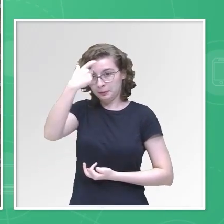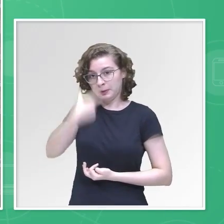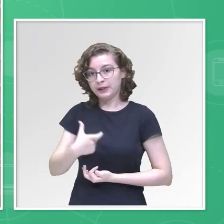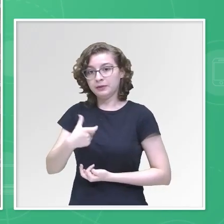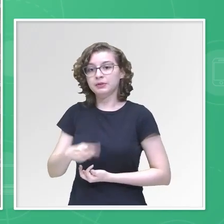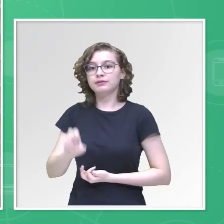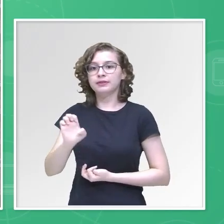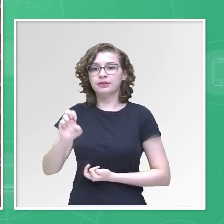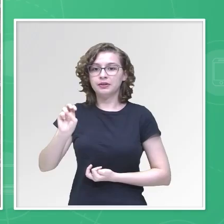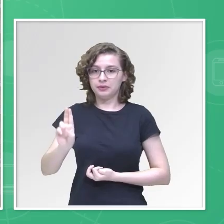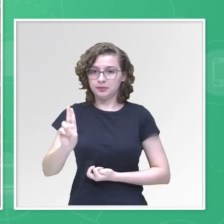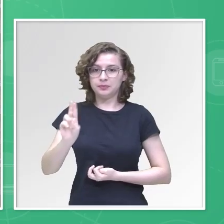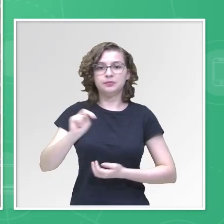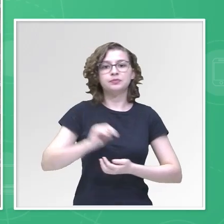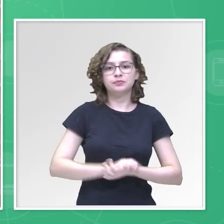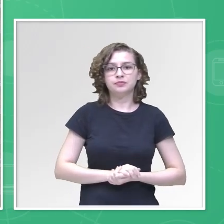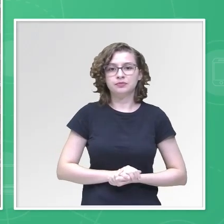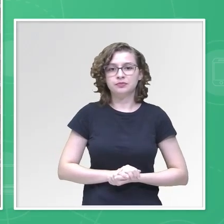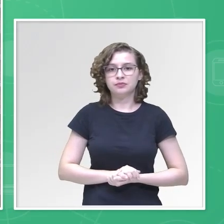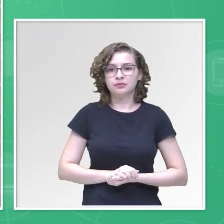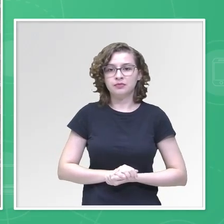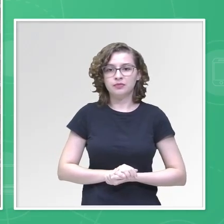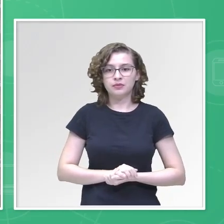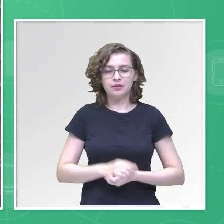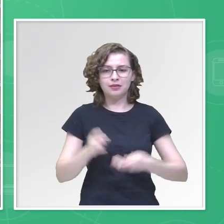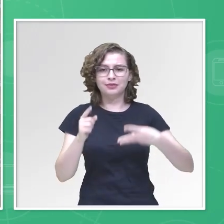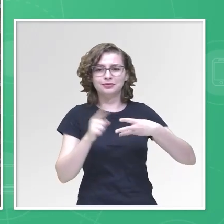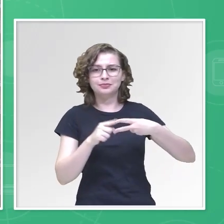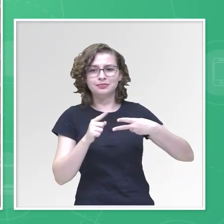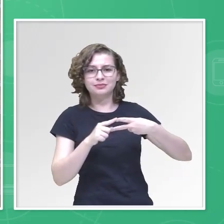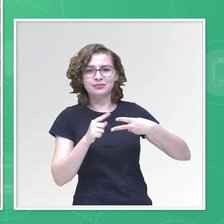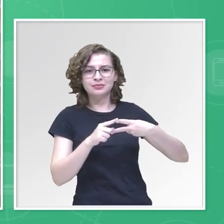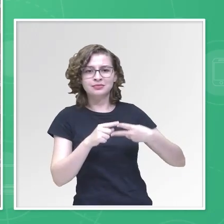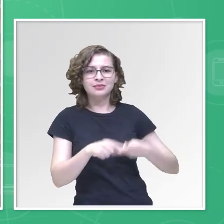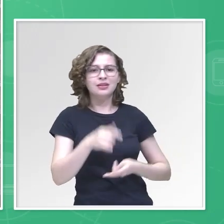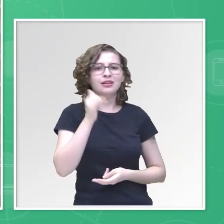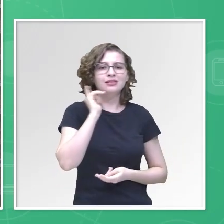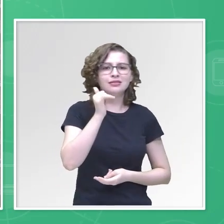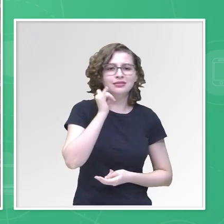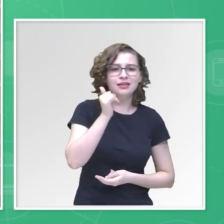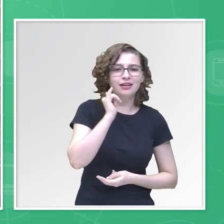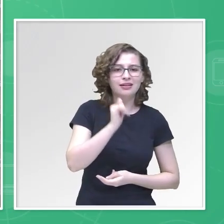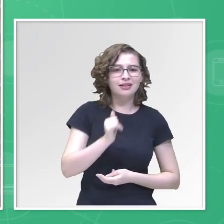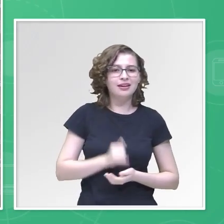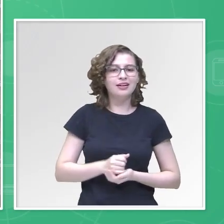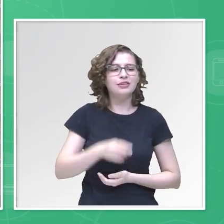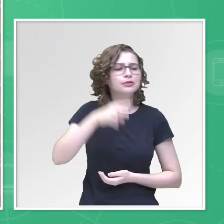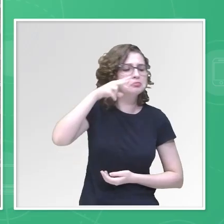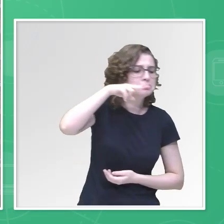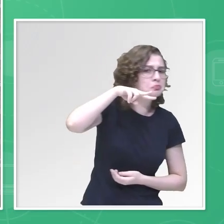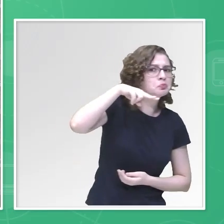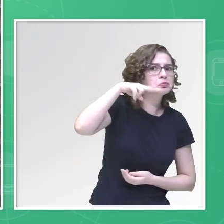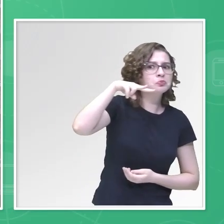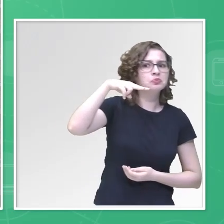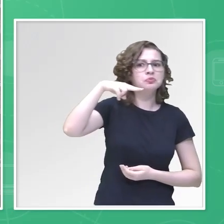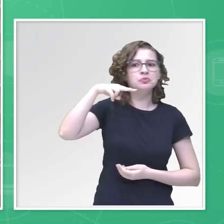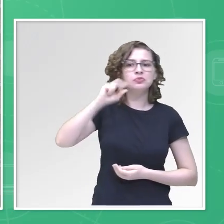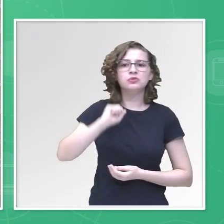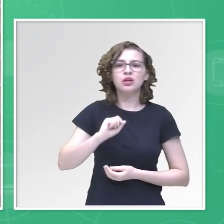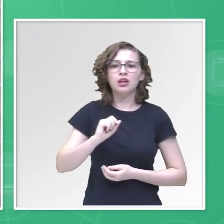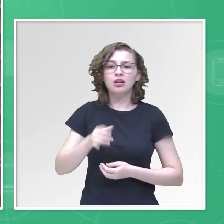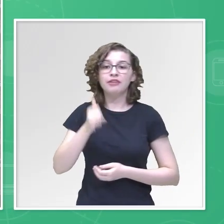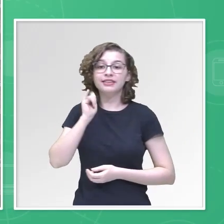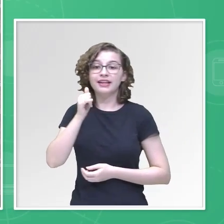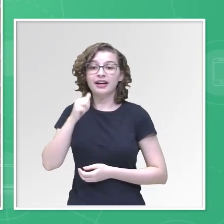faz parte da história o narrador observador esse narrador ele narra Ele conta a história em terceira pessoa